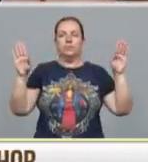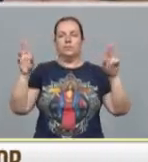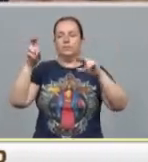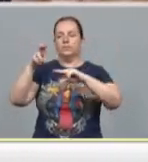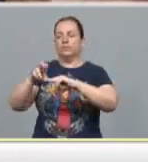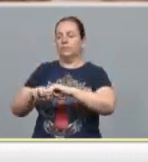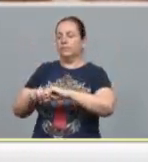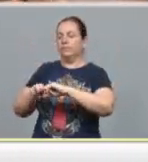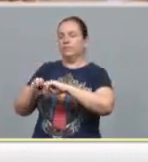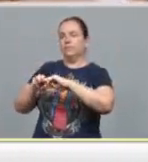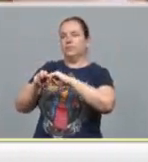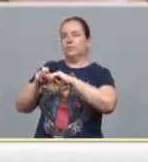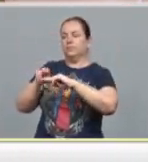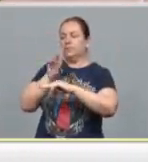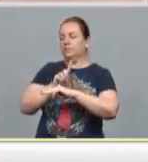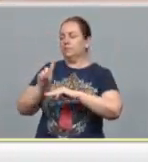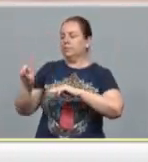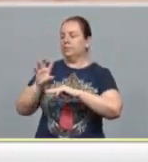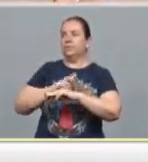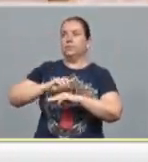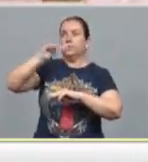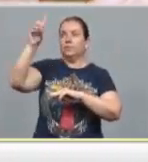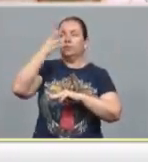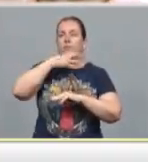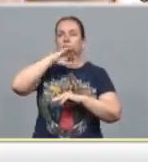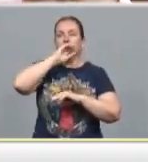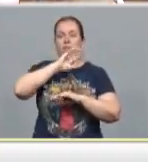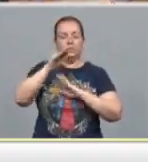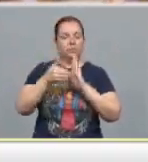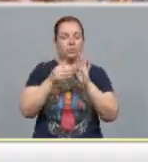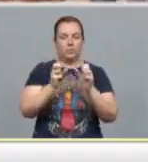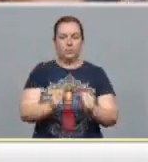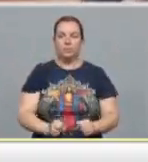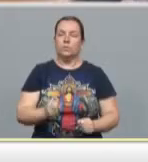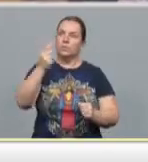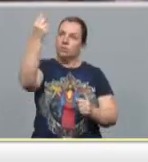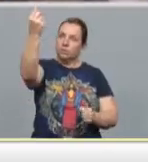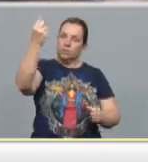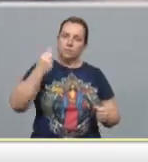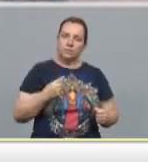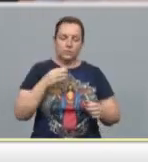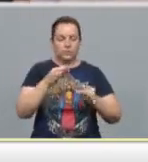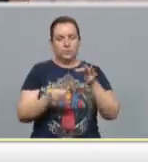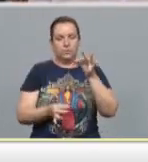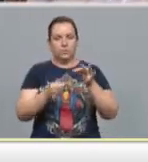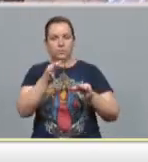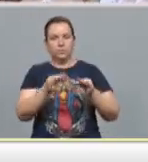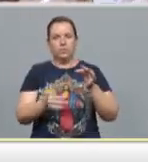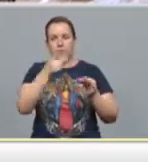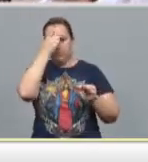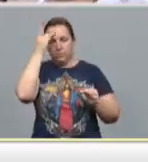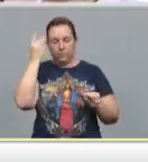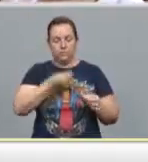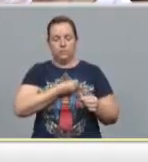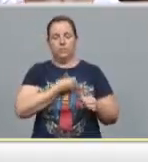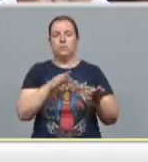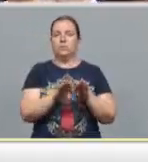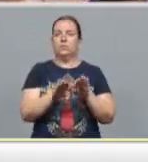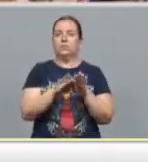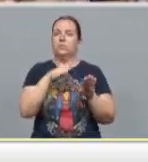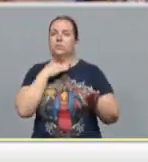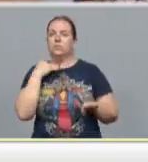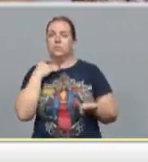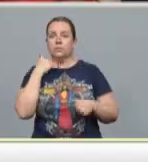aos céus, está sentado à direita de Deus Pai Todo-Poderoso, donde há de vir a julgar os vivos e